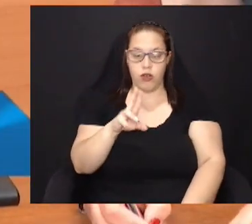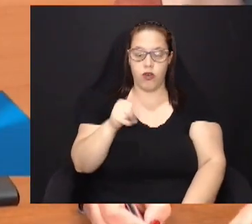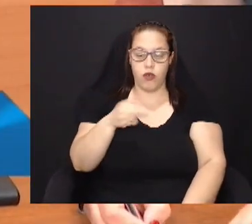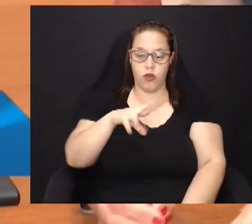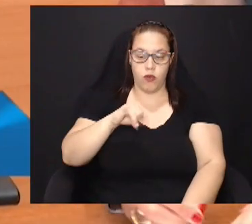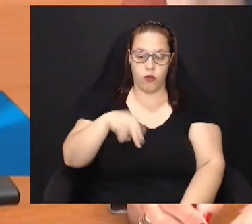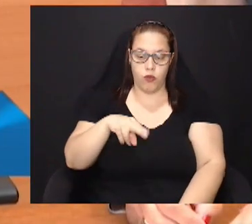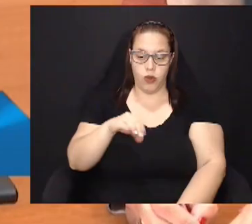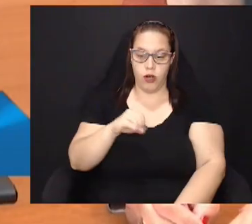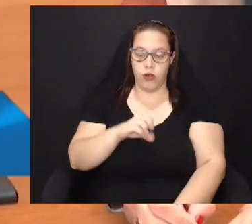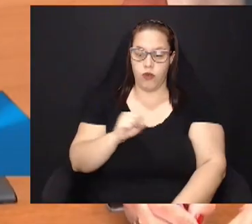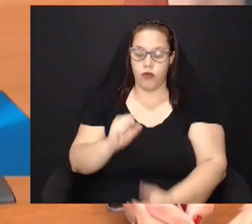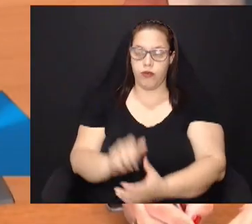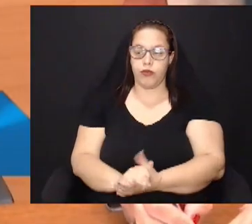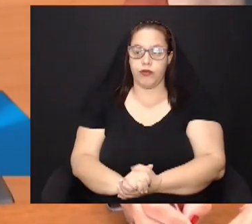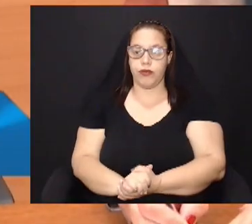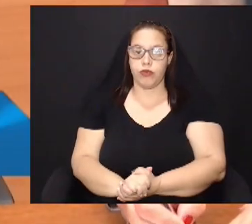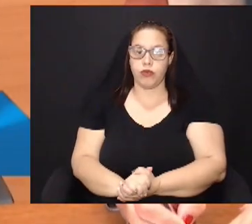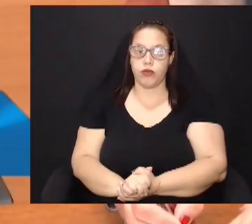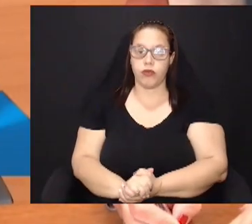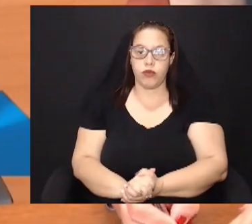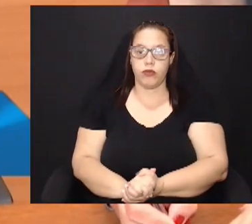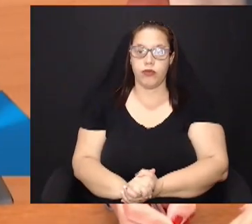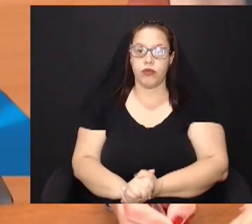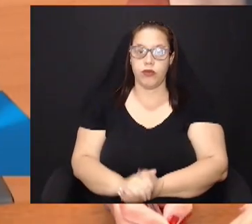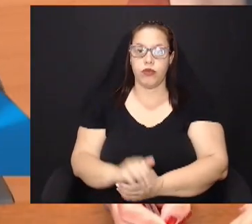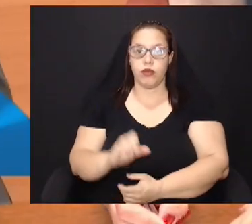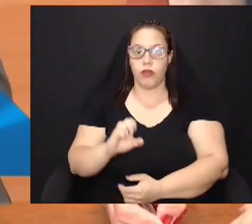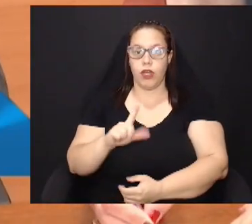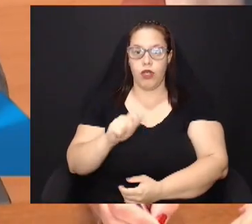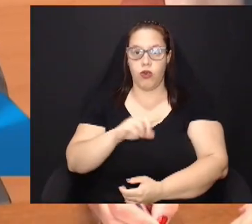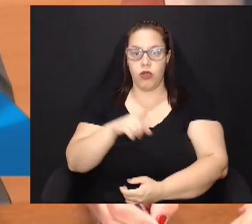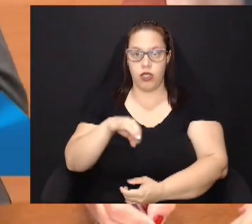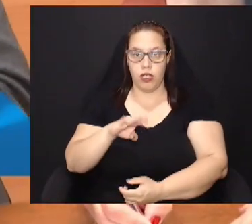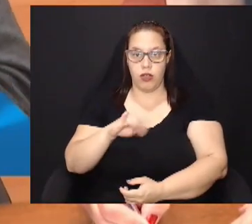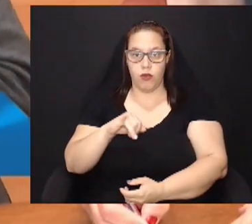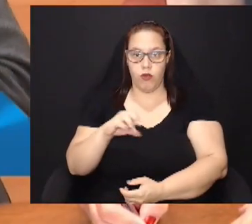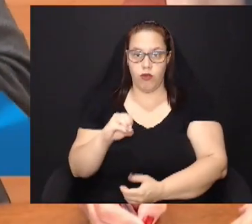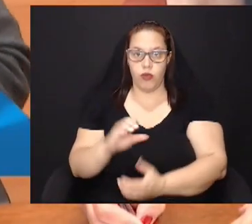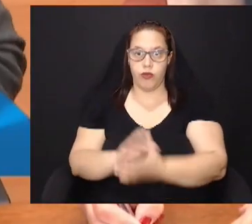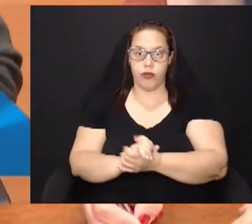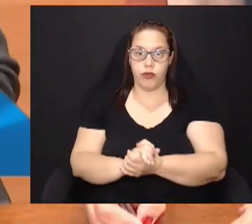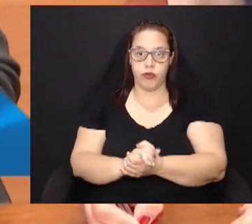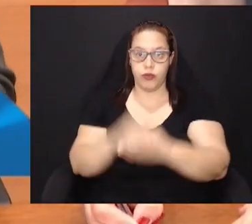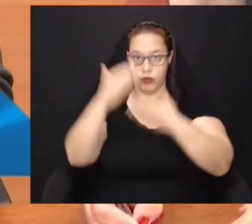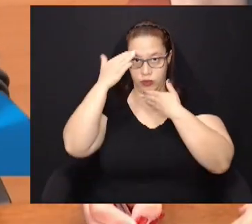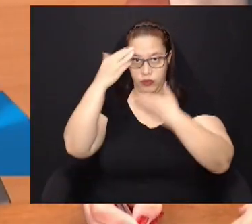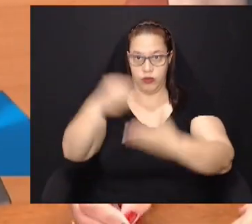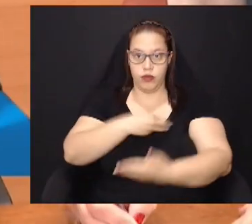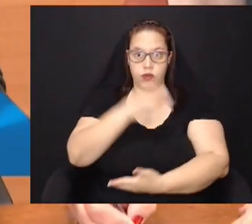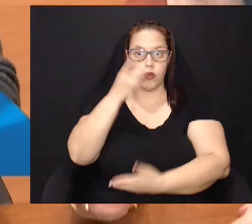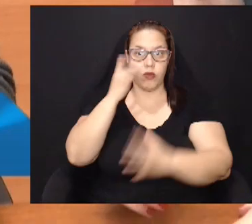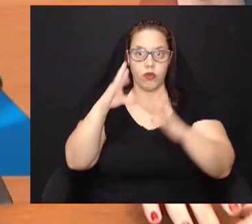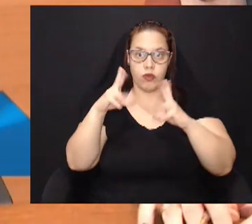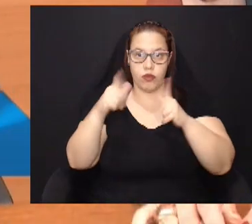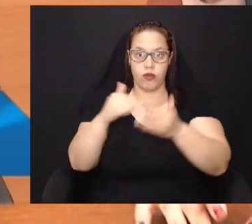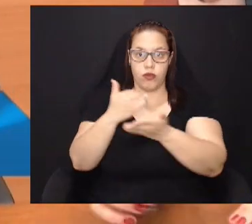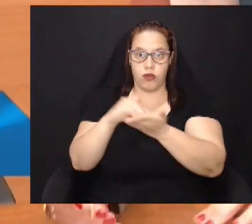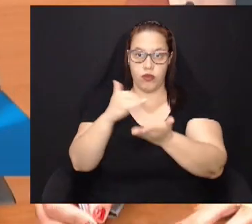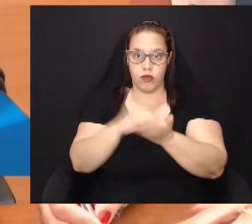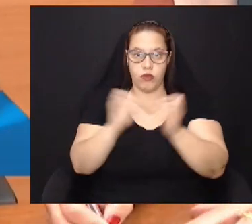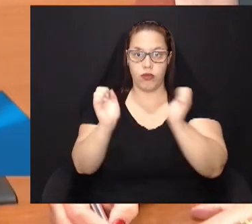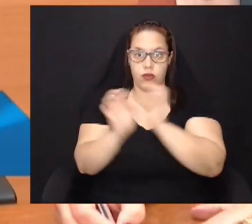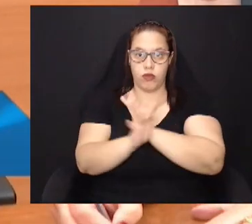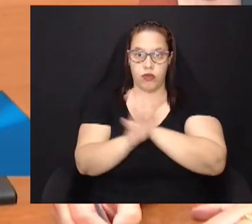Eusébio, Urbanos também. E agradecer a presença de todos aí da Secretaria de